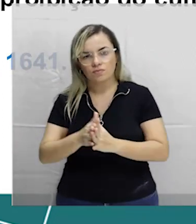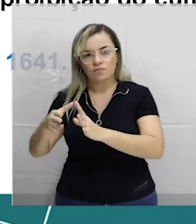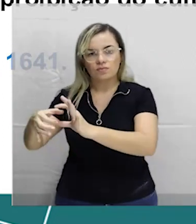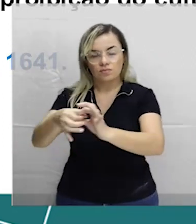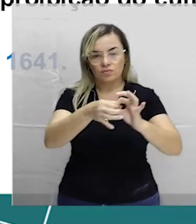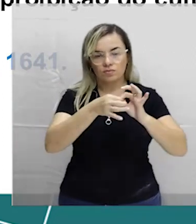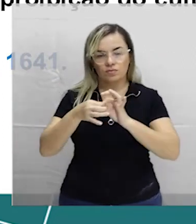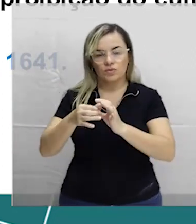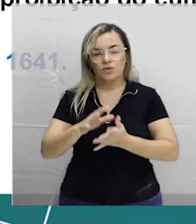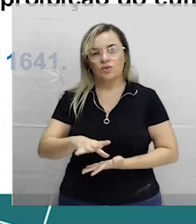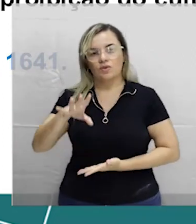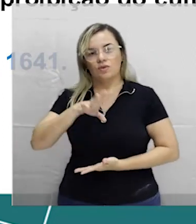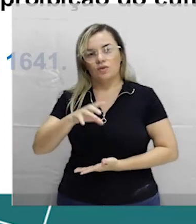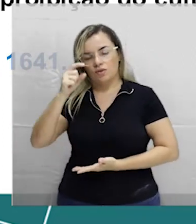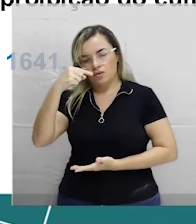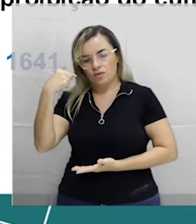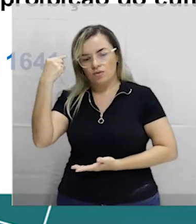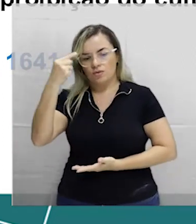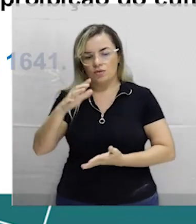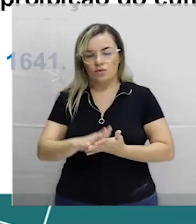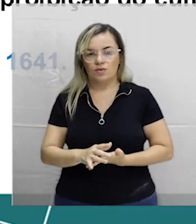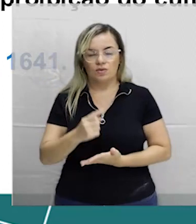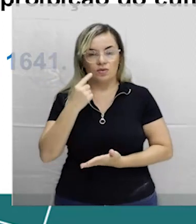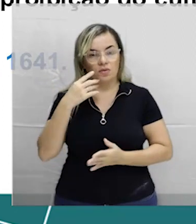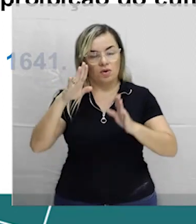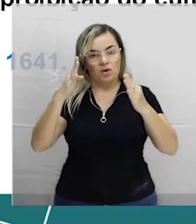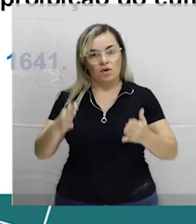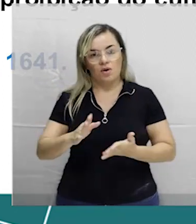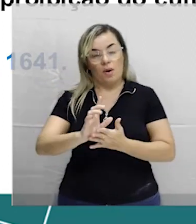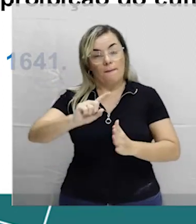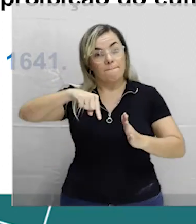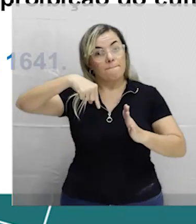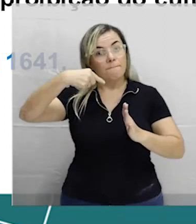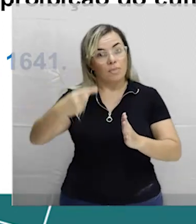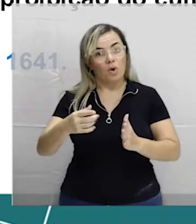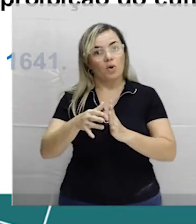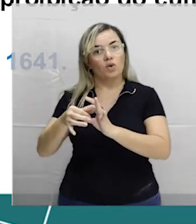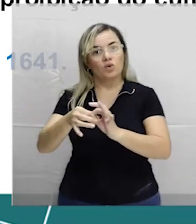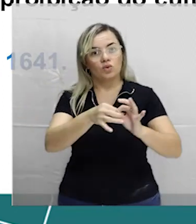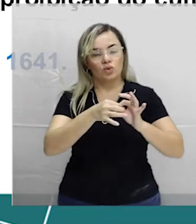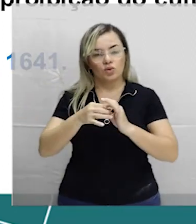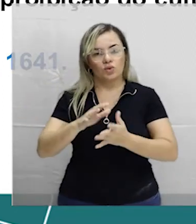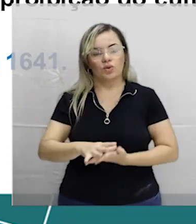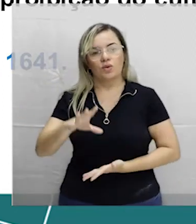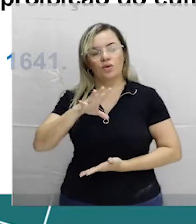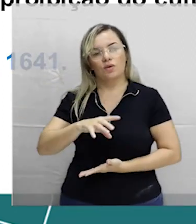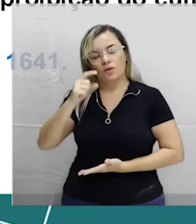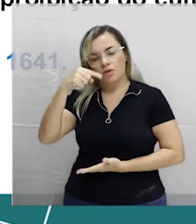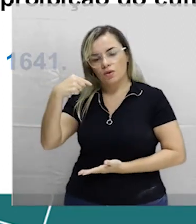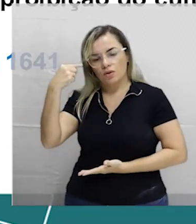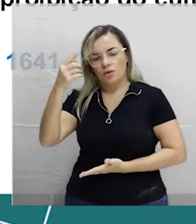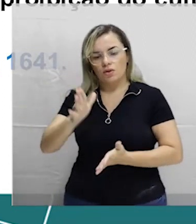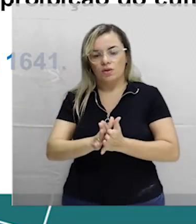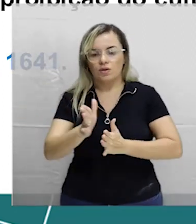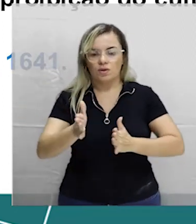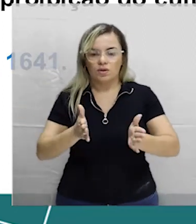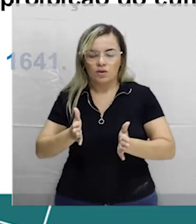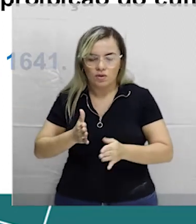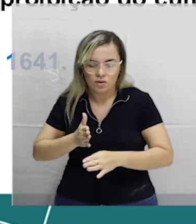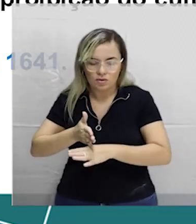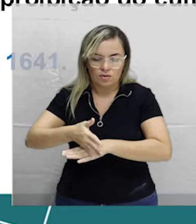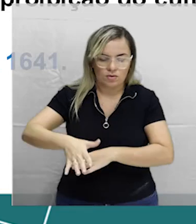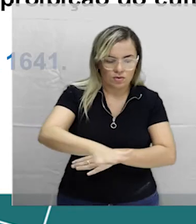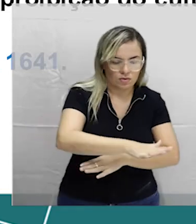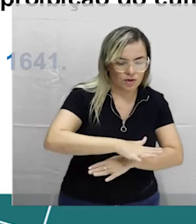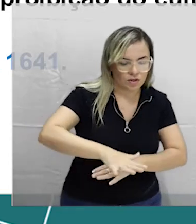Ibérica. Observe que a União Ibérica, ou pós-União Ibérica, melhor falando, durante a União Ibérica eles invadiram a